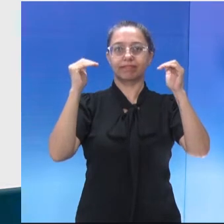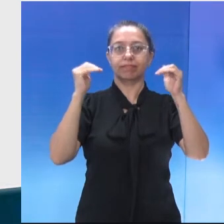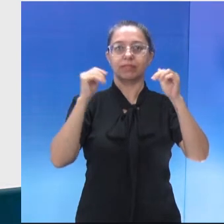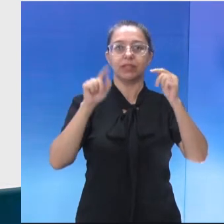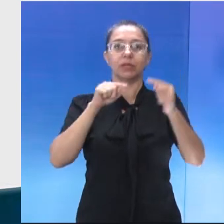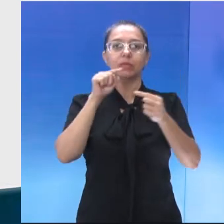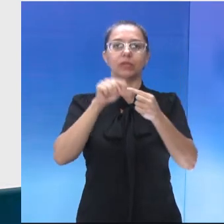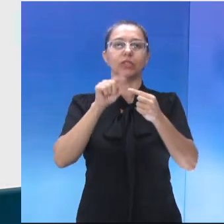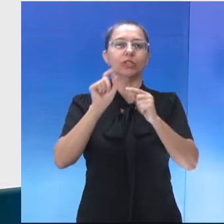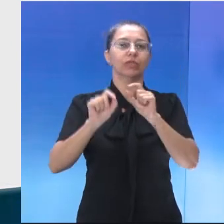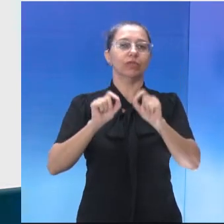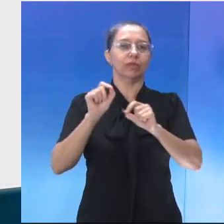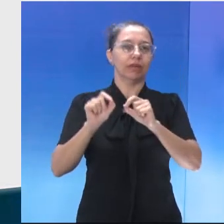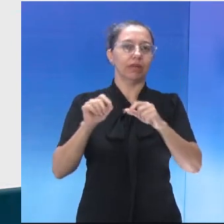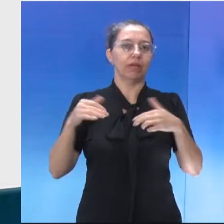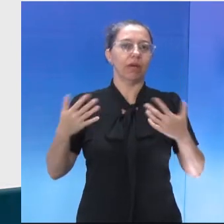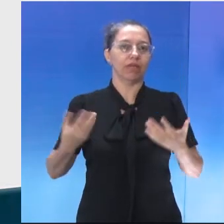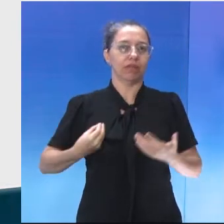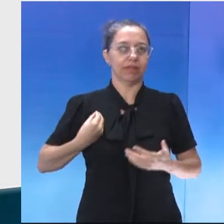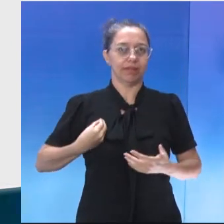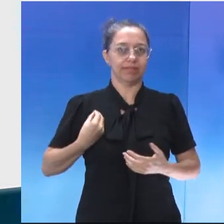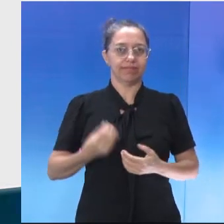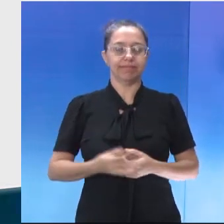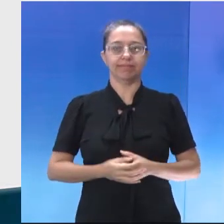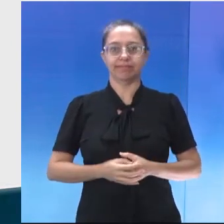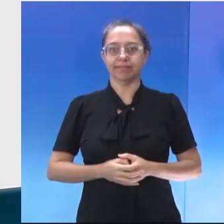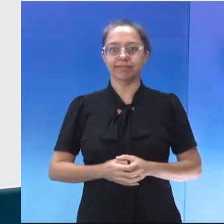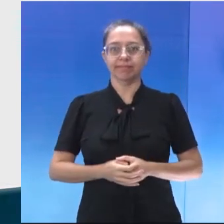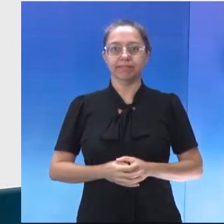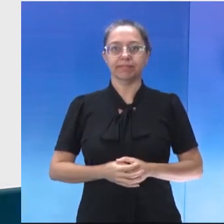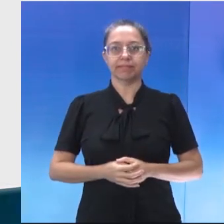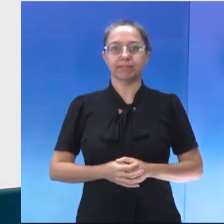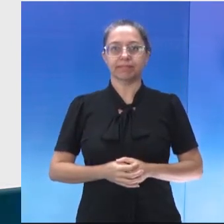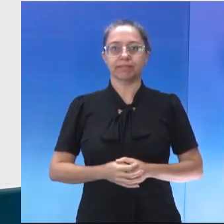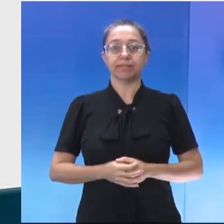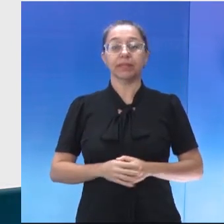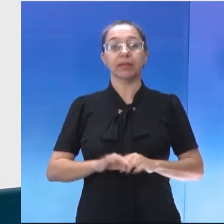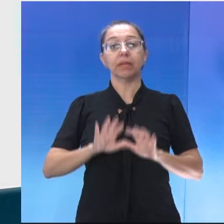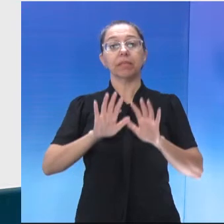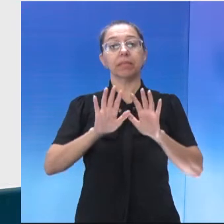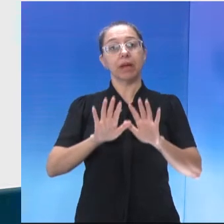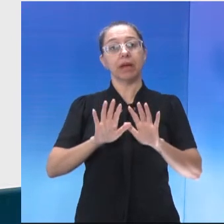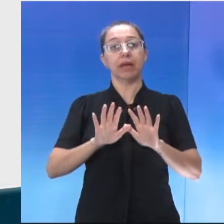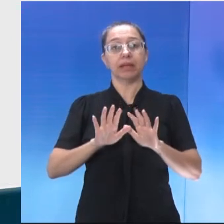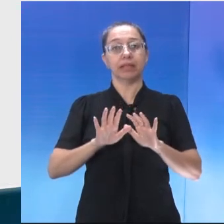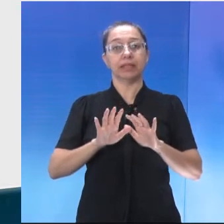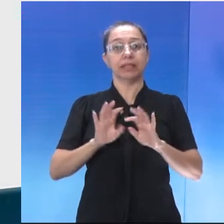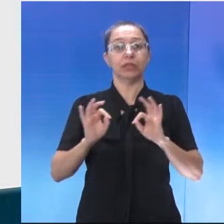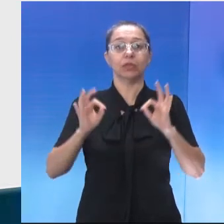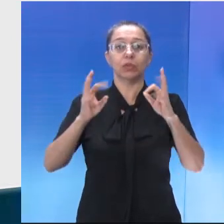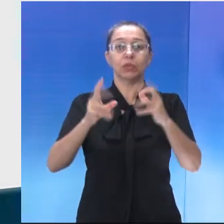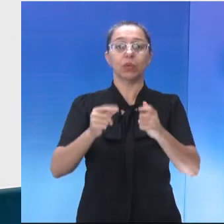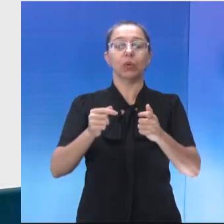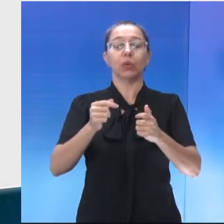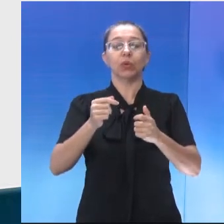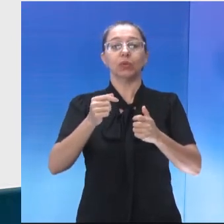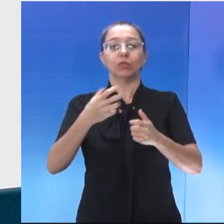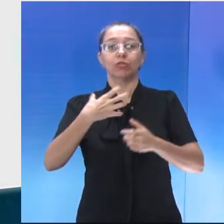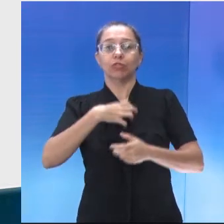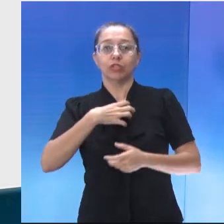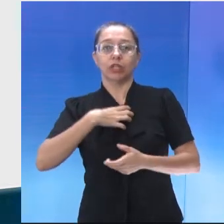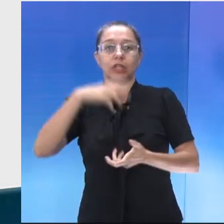função última. Continuando aqui. Ao mesmo tempo, toda a realidade